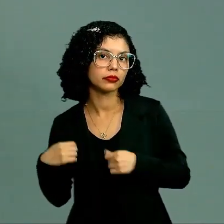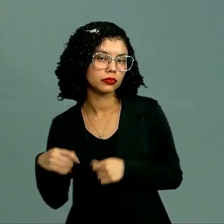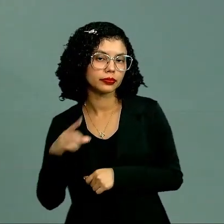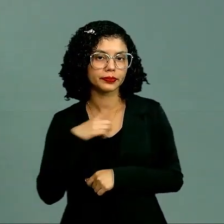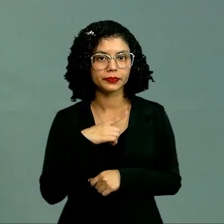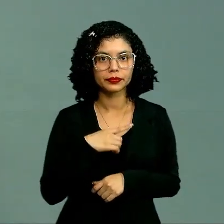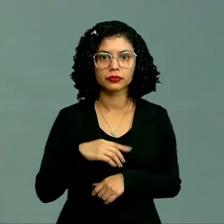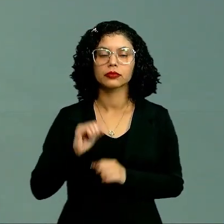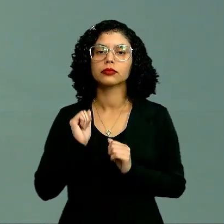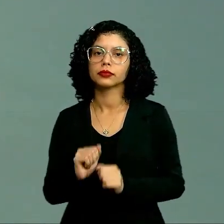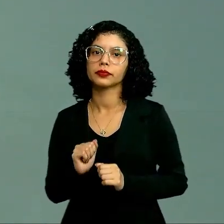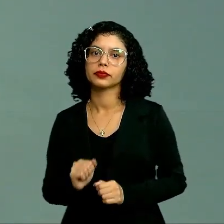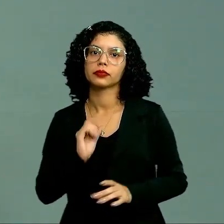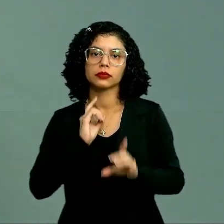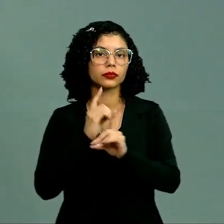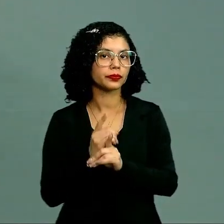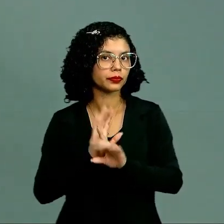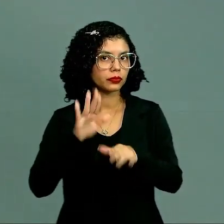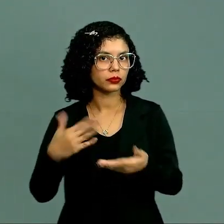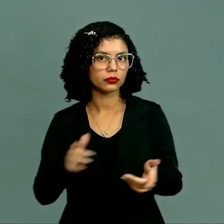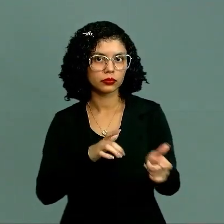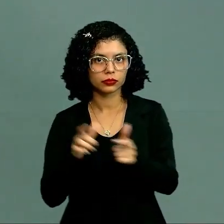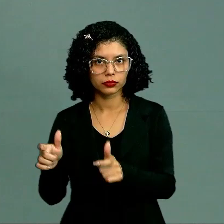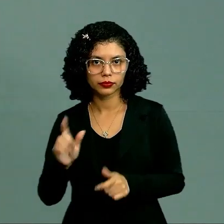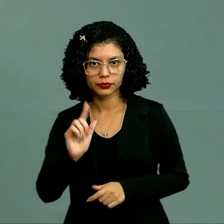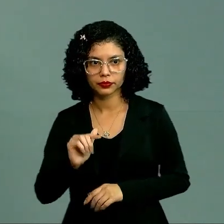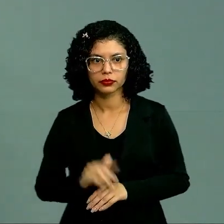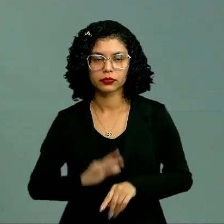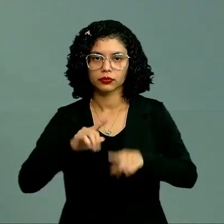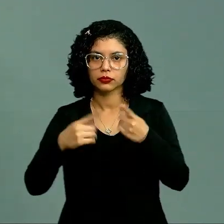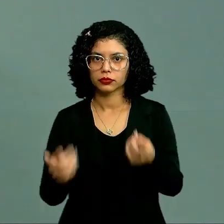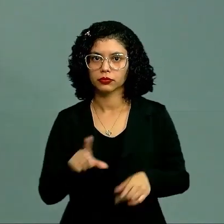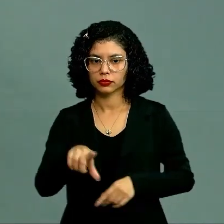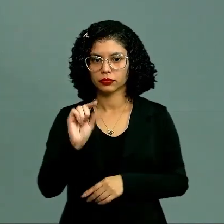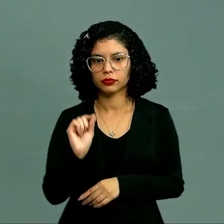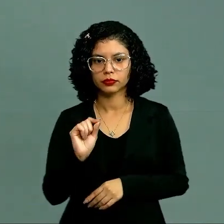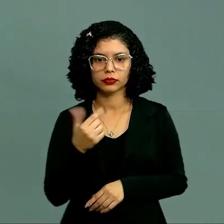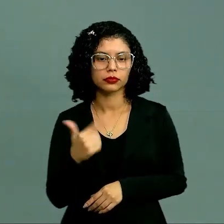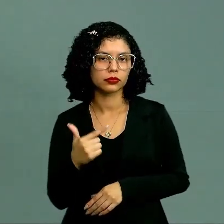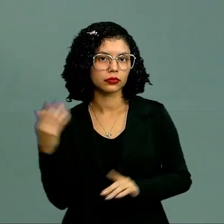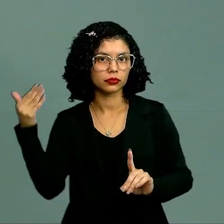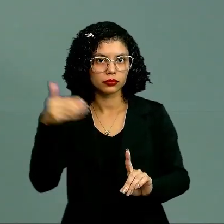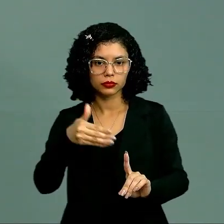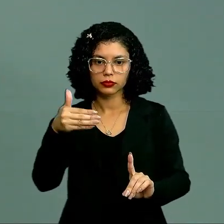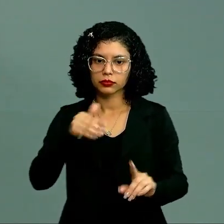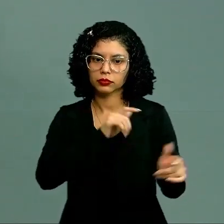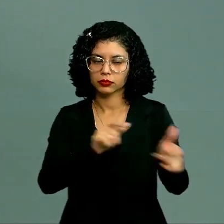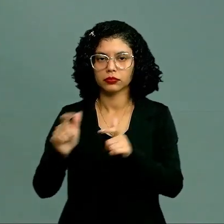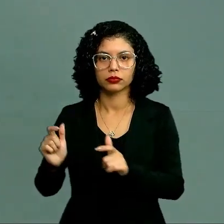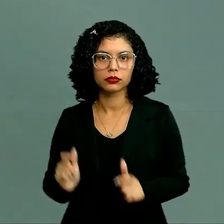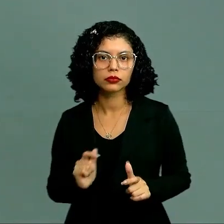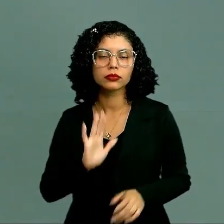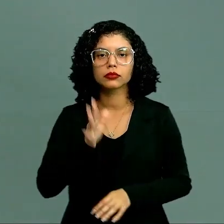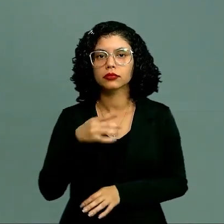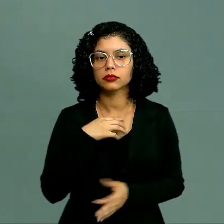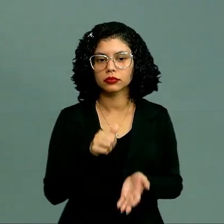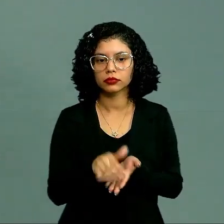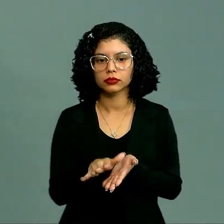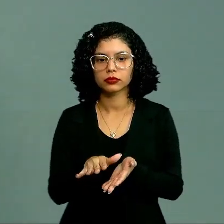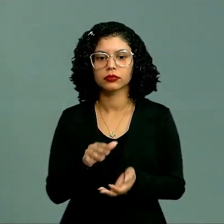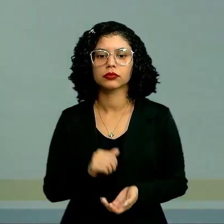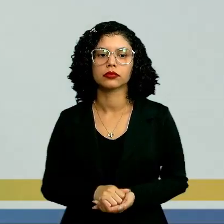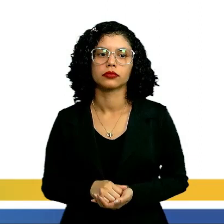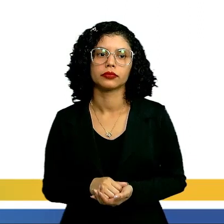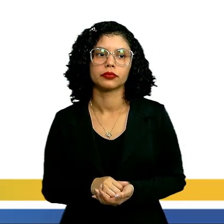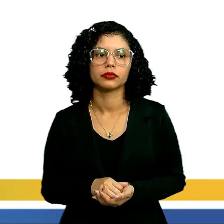essencial para que nós possamos identificar que local é esse. Porém, as alternativas que não se referem a local, elas já são descartadas